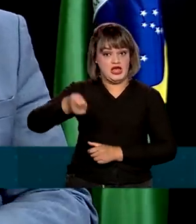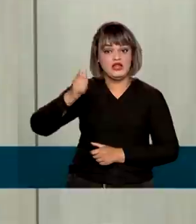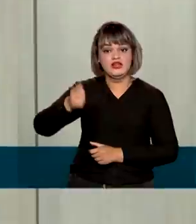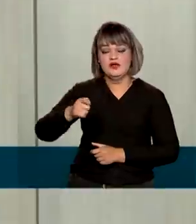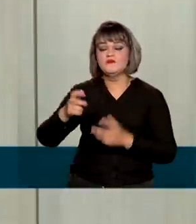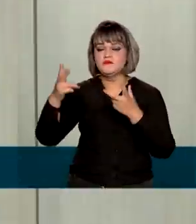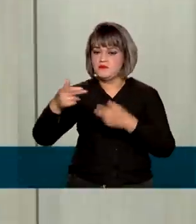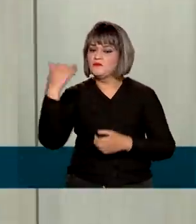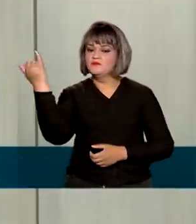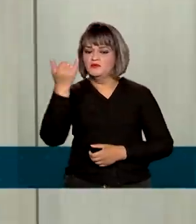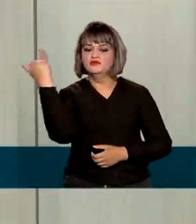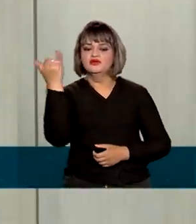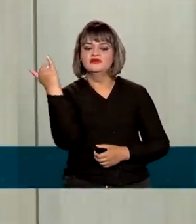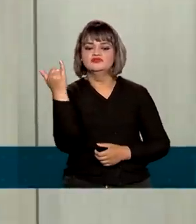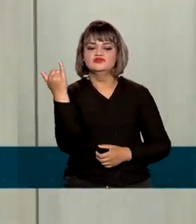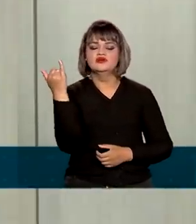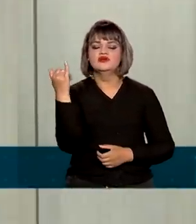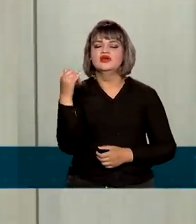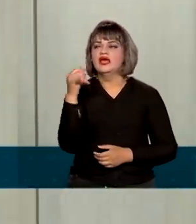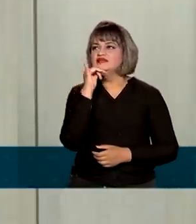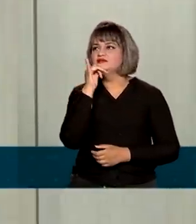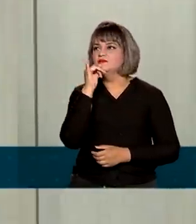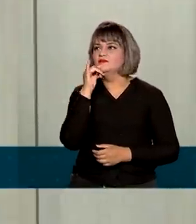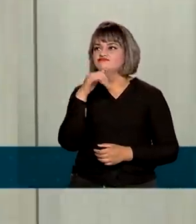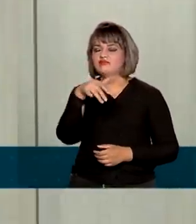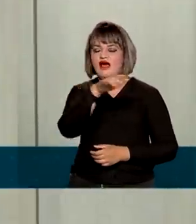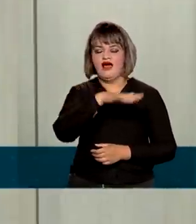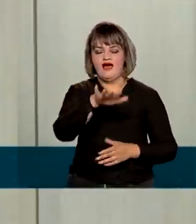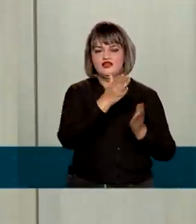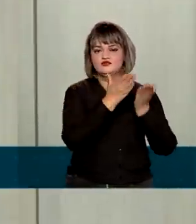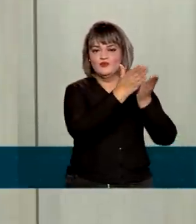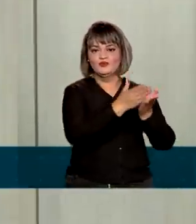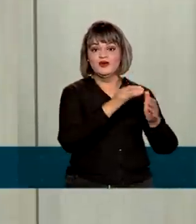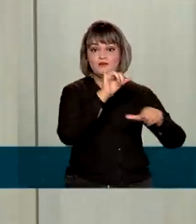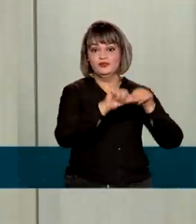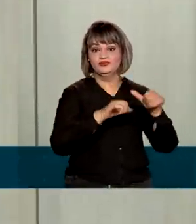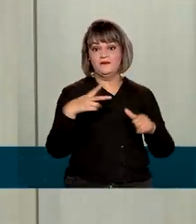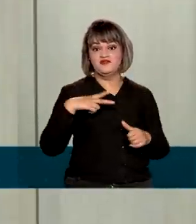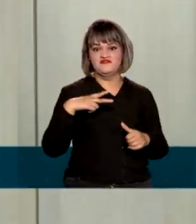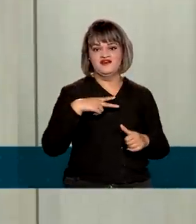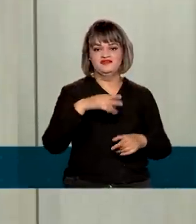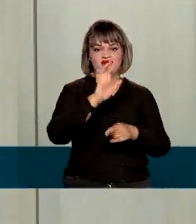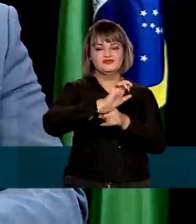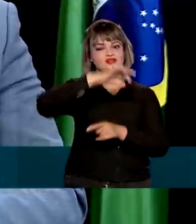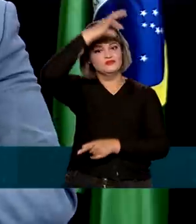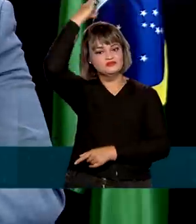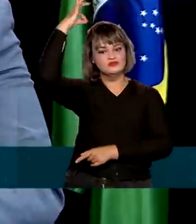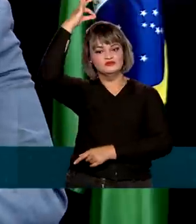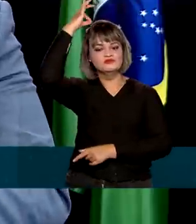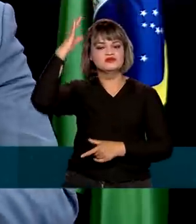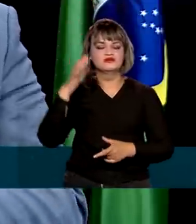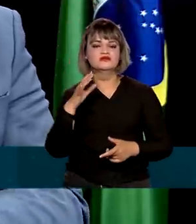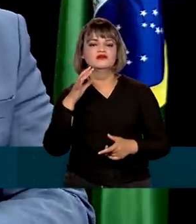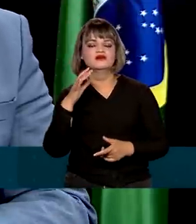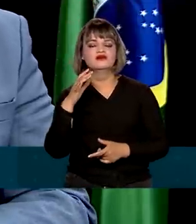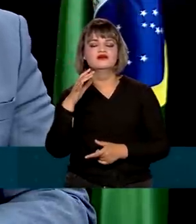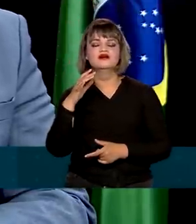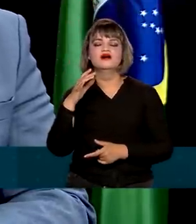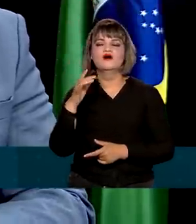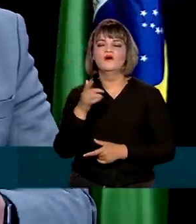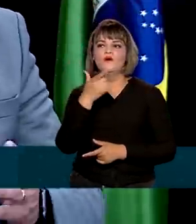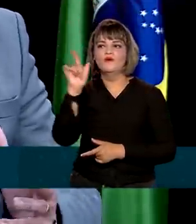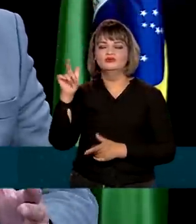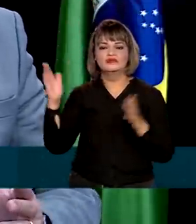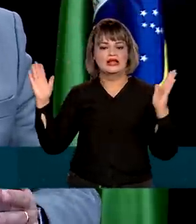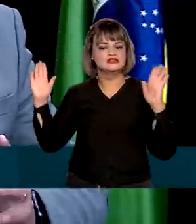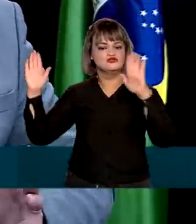igualmente importantes com a primeira privatização por toalha da nossa história parecendo Porto Espírito Santo a sétima e última rodada de concessões